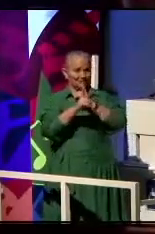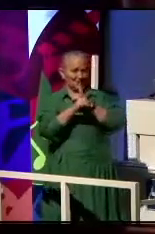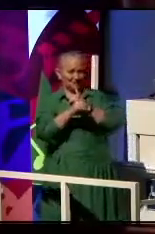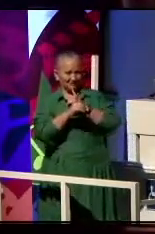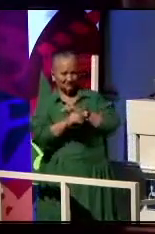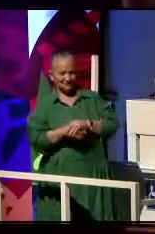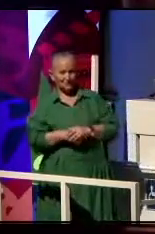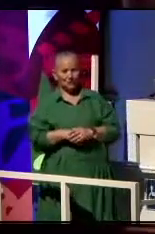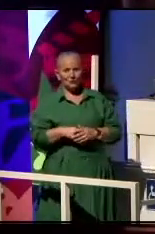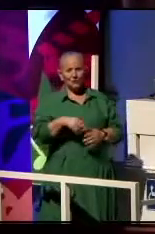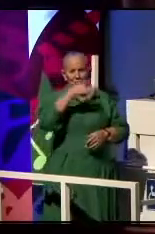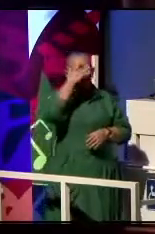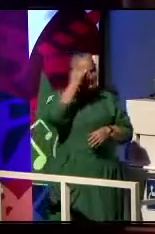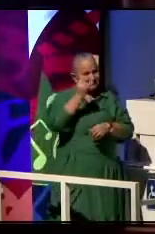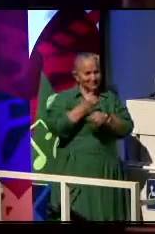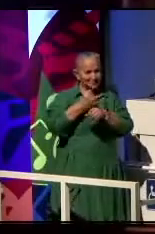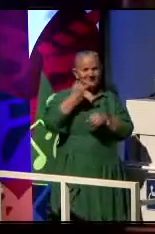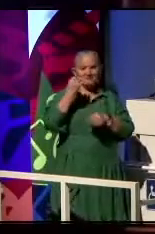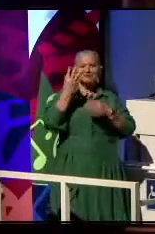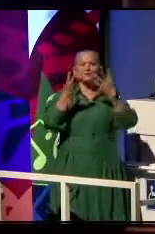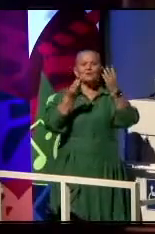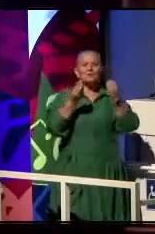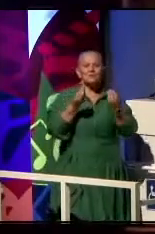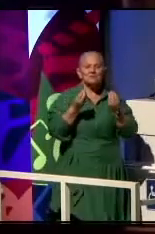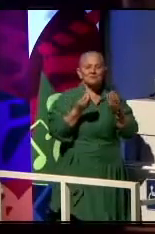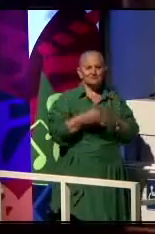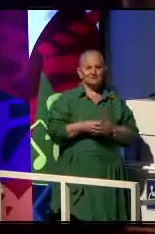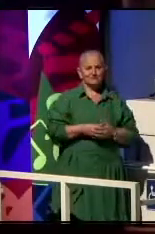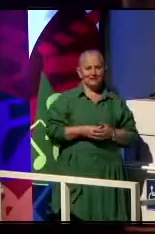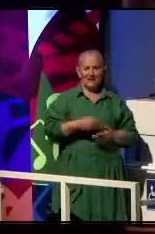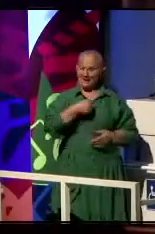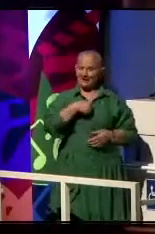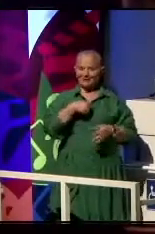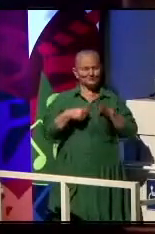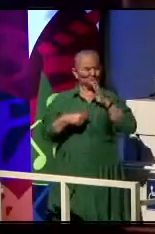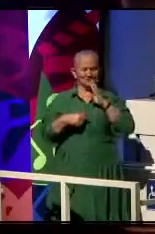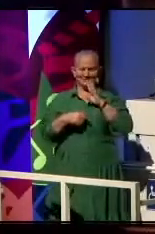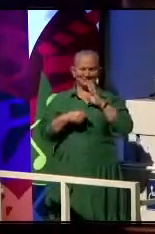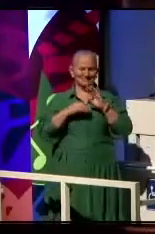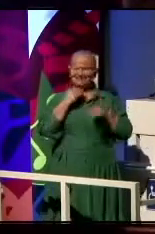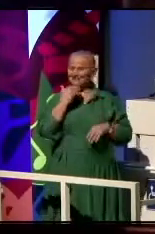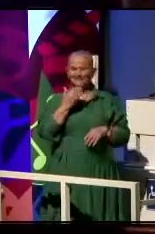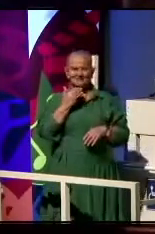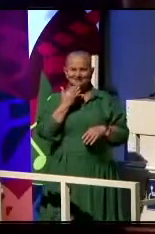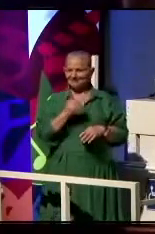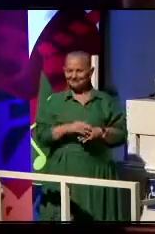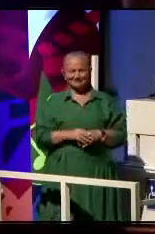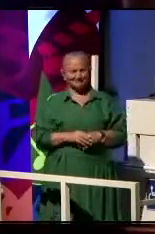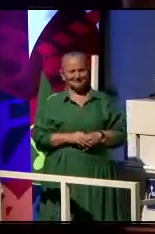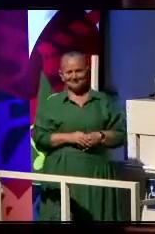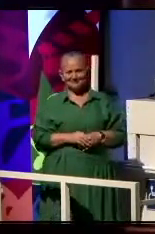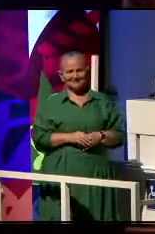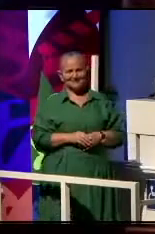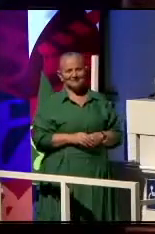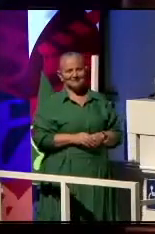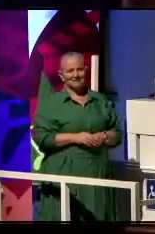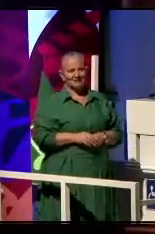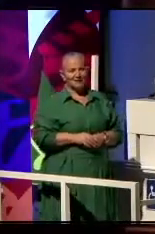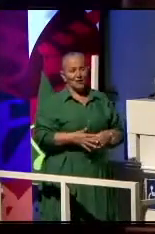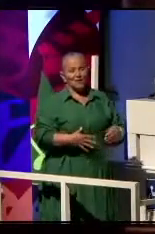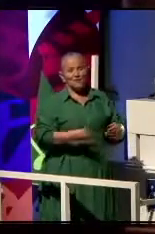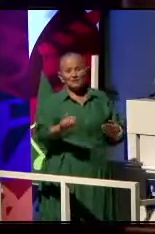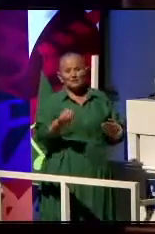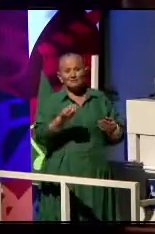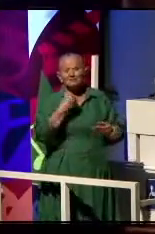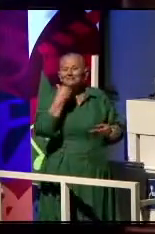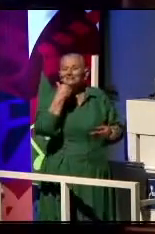Gente, aconteceu o improvável, né? Não conhecia ninguém, não era do meio, não é, como diz, filho de quem, né? Eu não